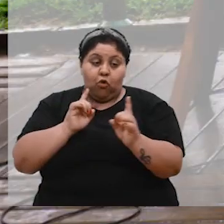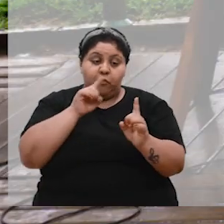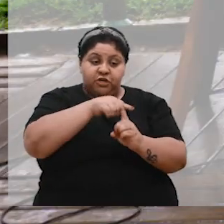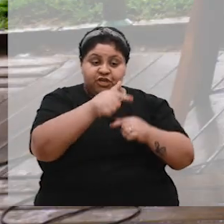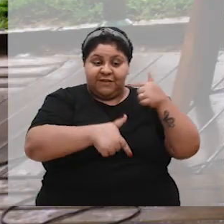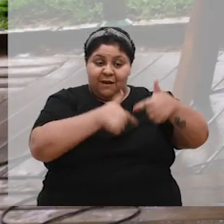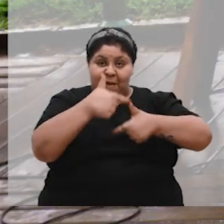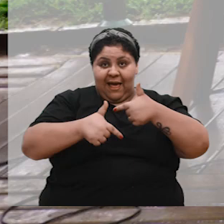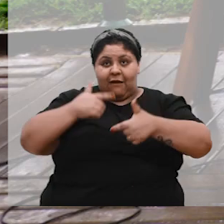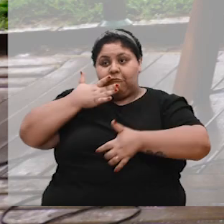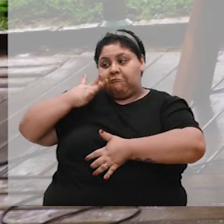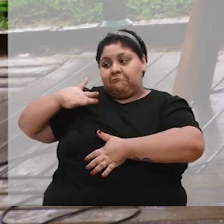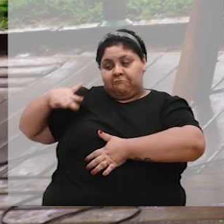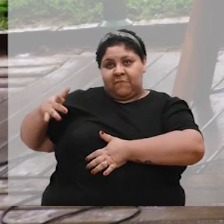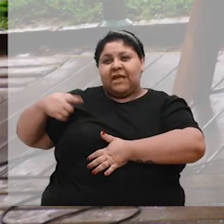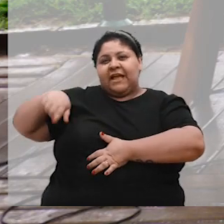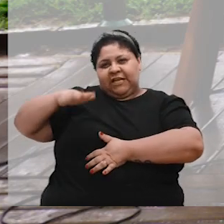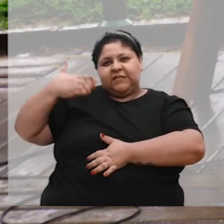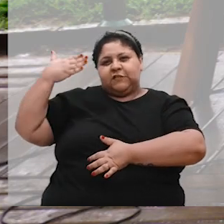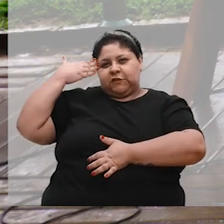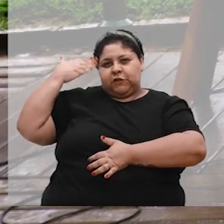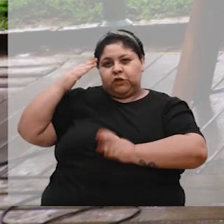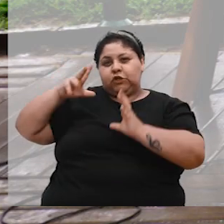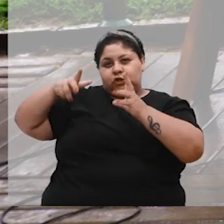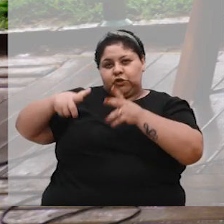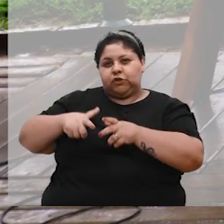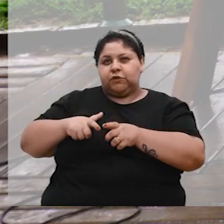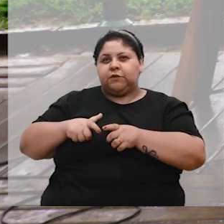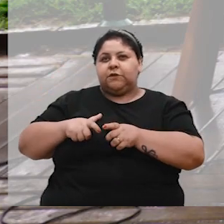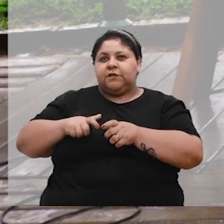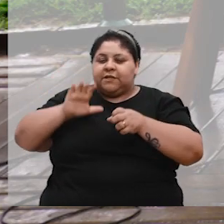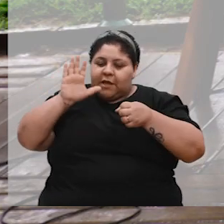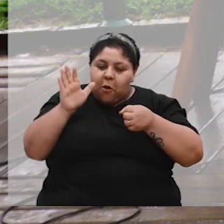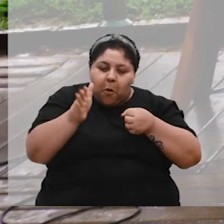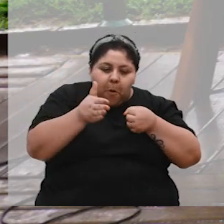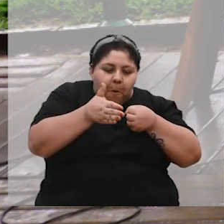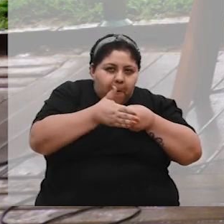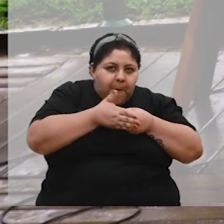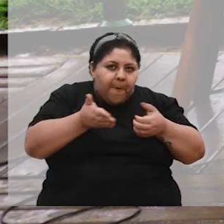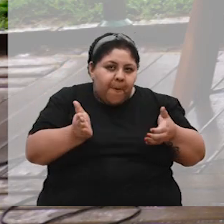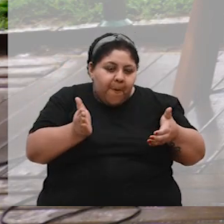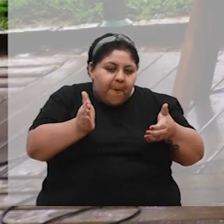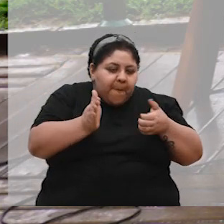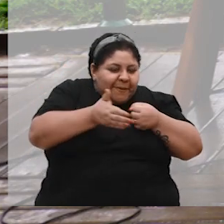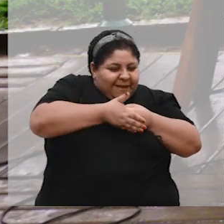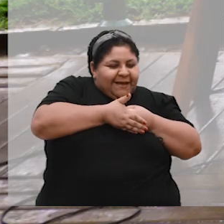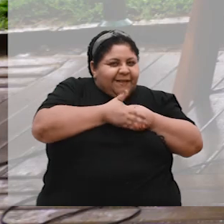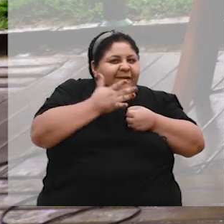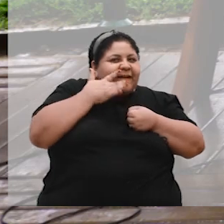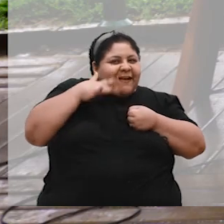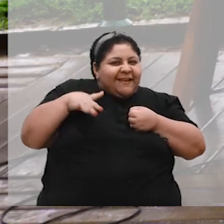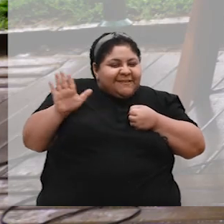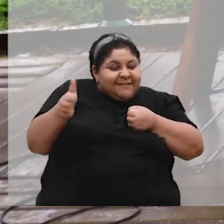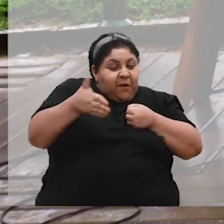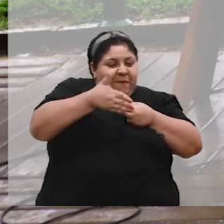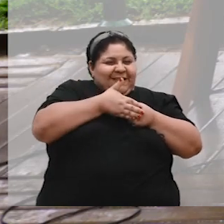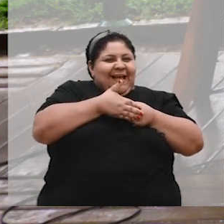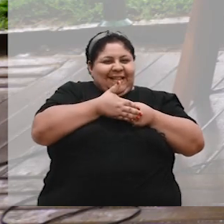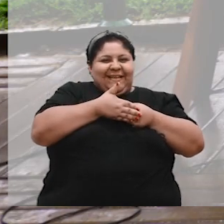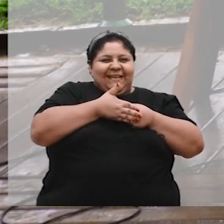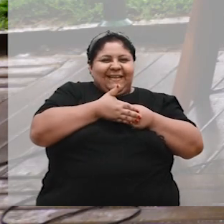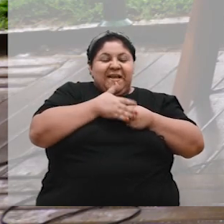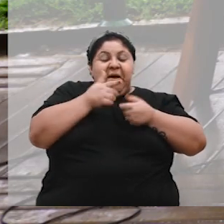pequenos, embora a gente sabe que todo mundo guarda o seu pequeno, a sua pequena dentro de si, né? A sua criança, mas trabalhar